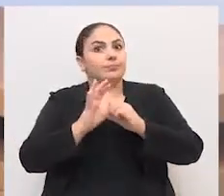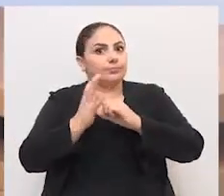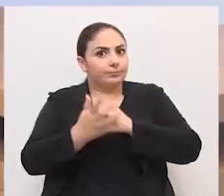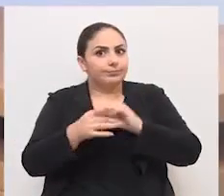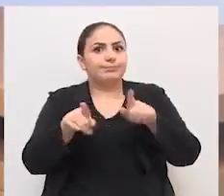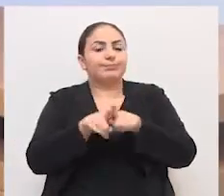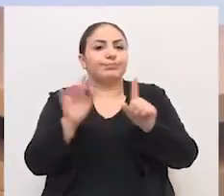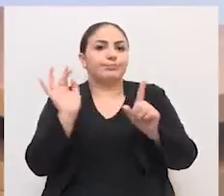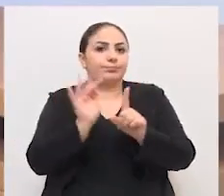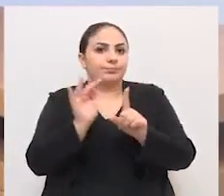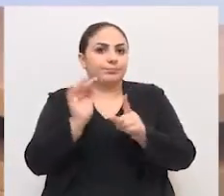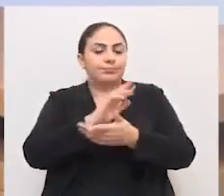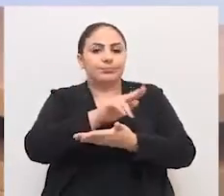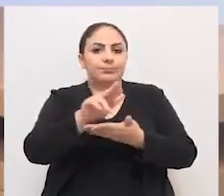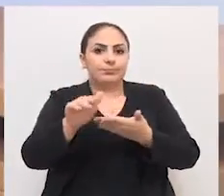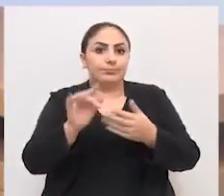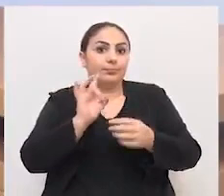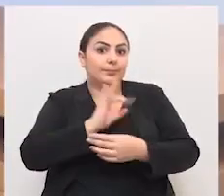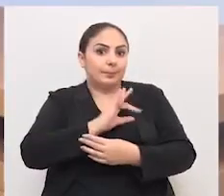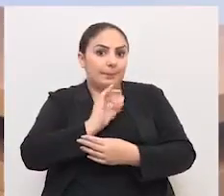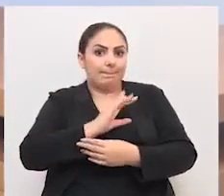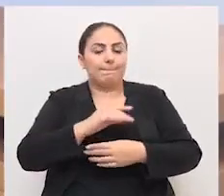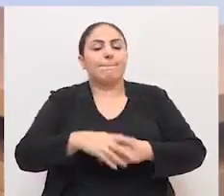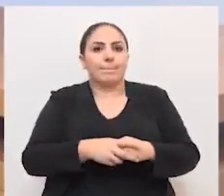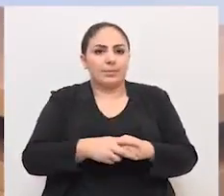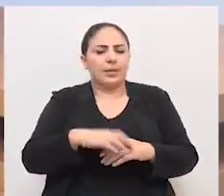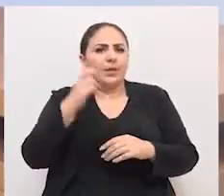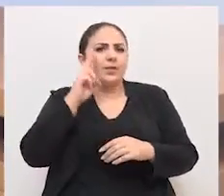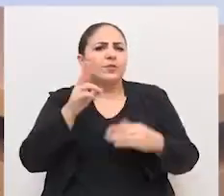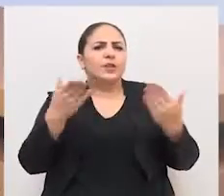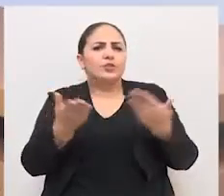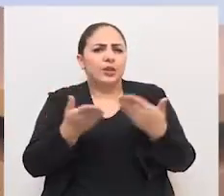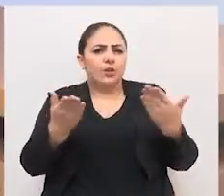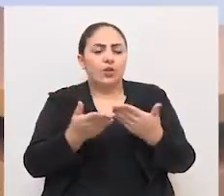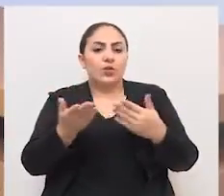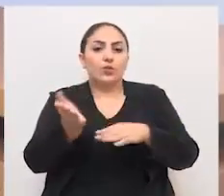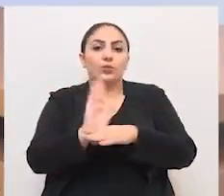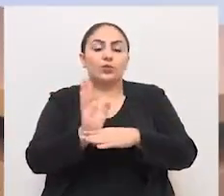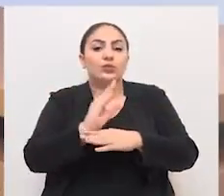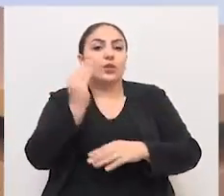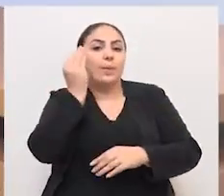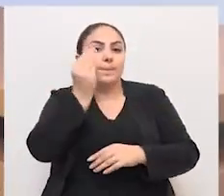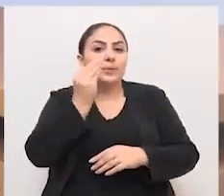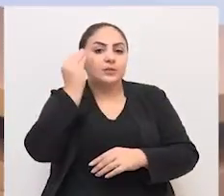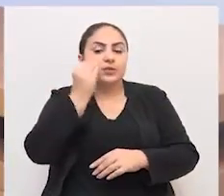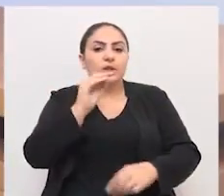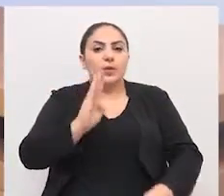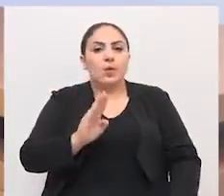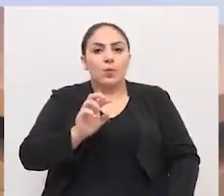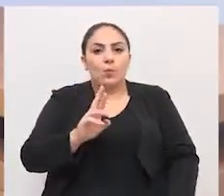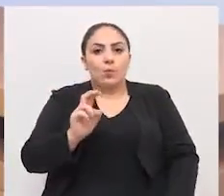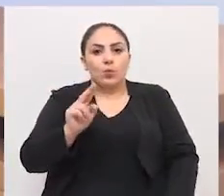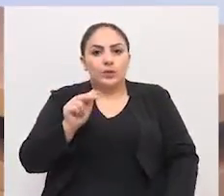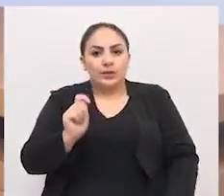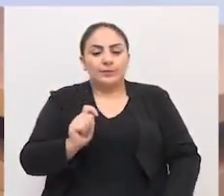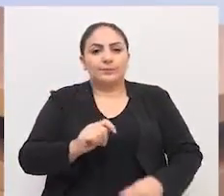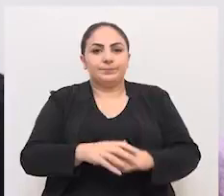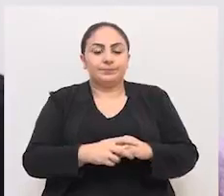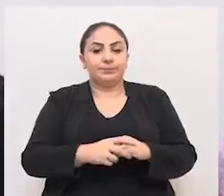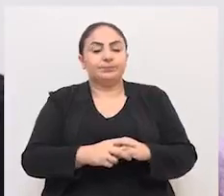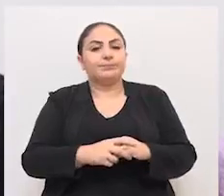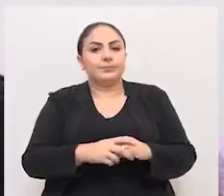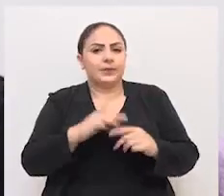pandemia acabou influenciando em diferentes medos. Veja agora o vídeo da psicóloga Bruna